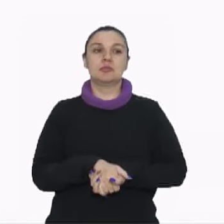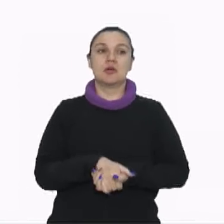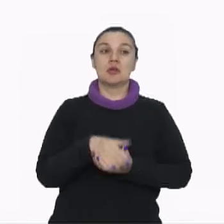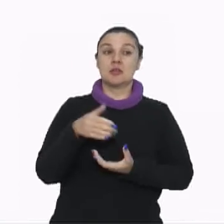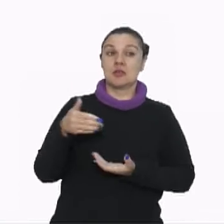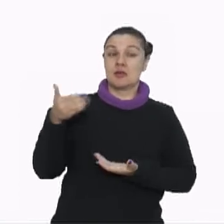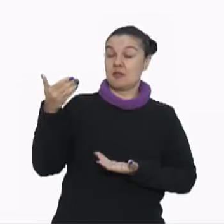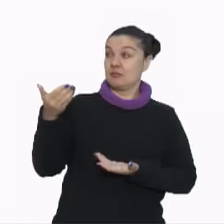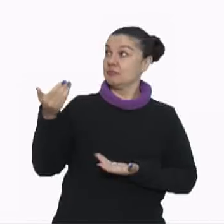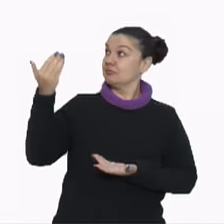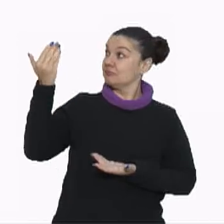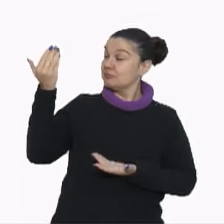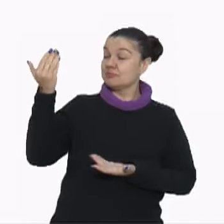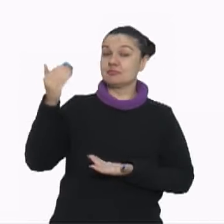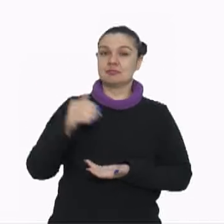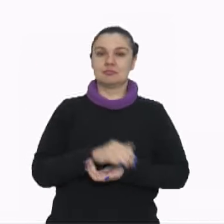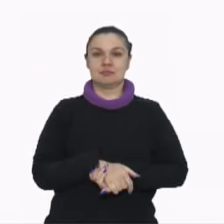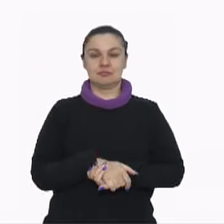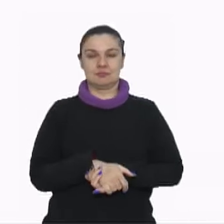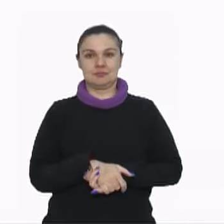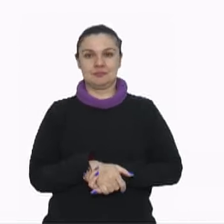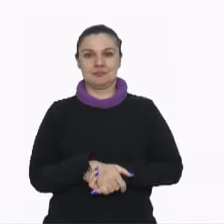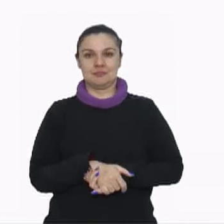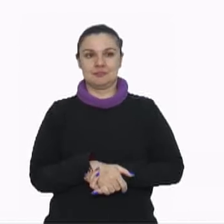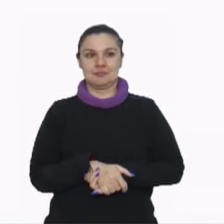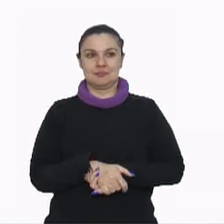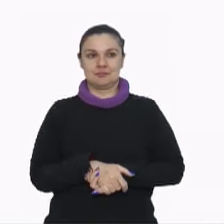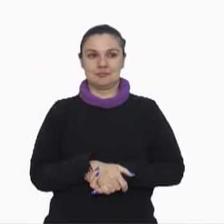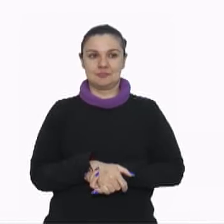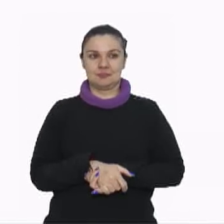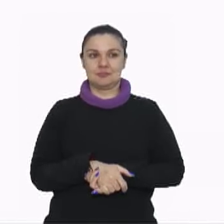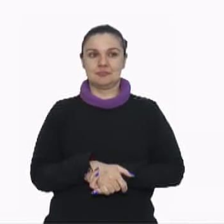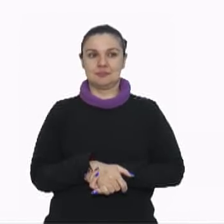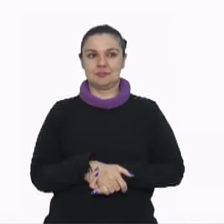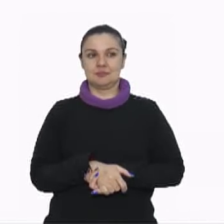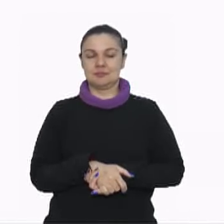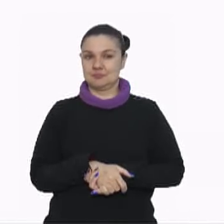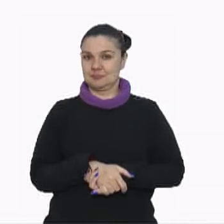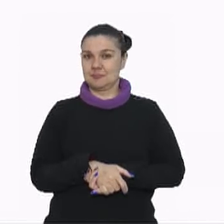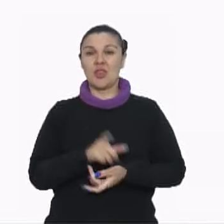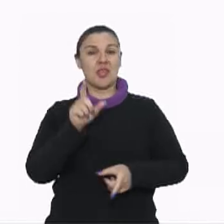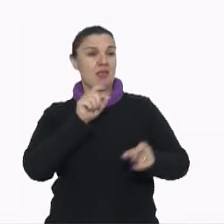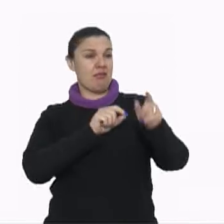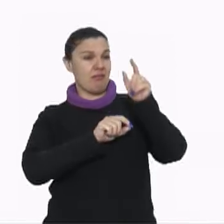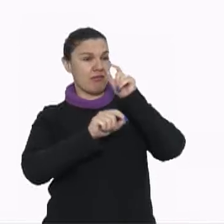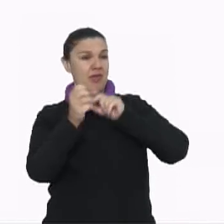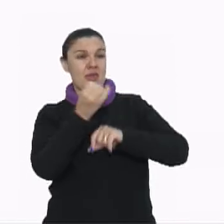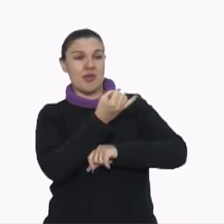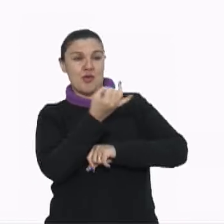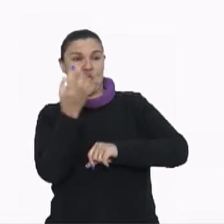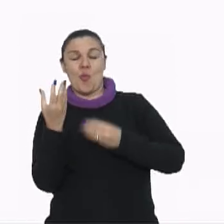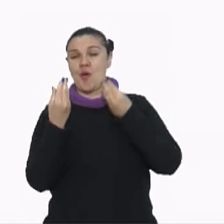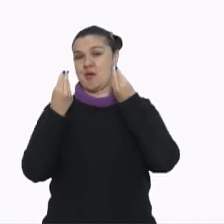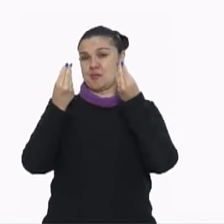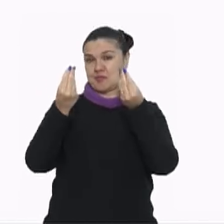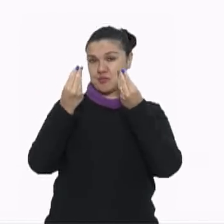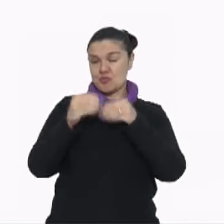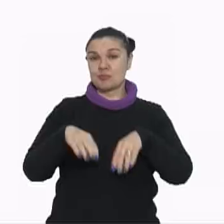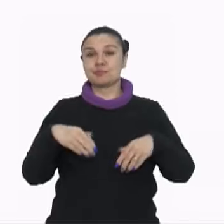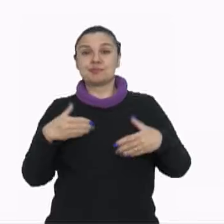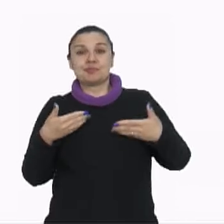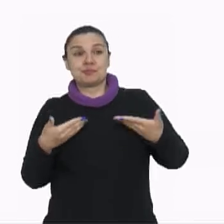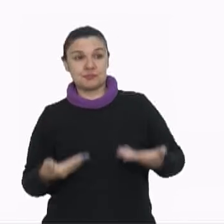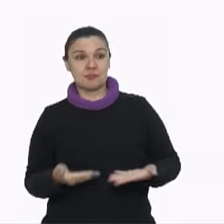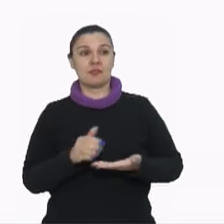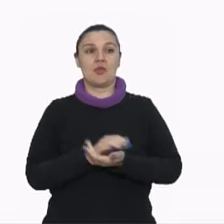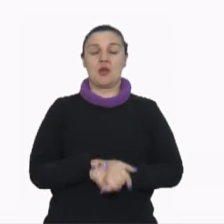pronomes interrogativos, eles são que, quem, quais, quando, quanta, quantos, como, quantas, etc. Então, tanto relativos